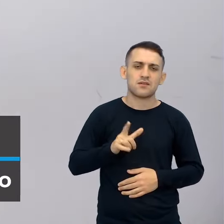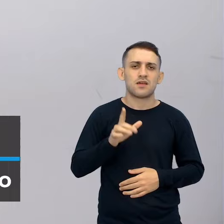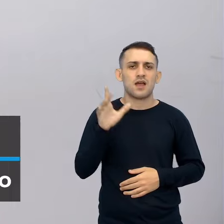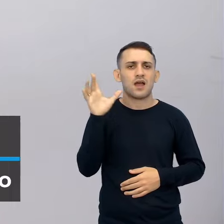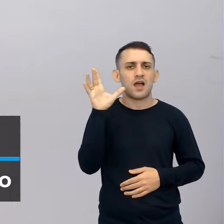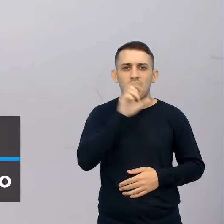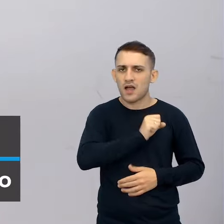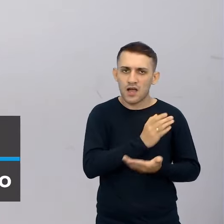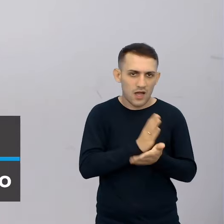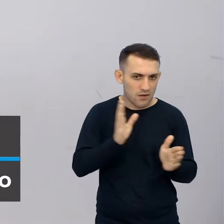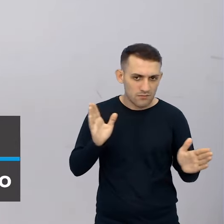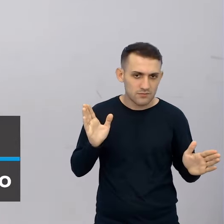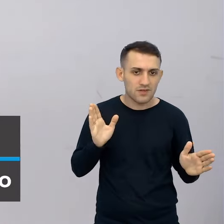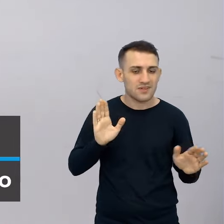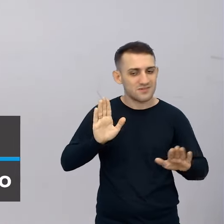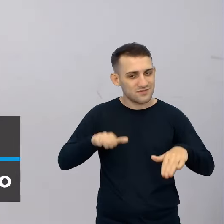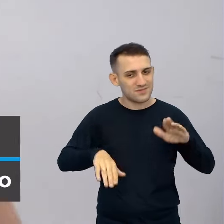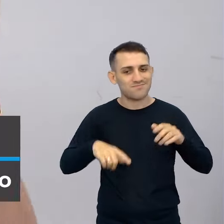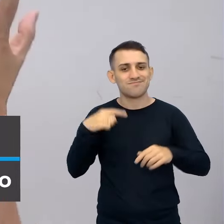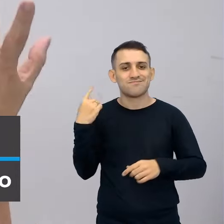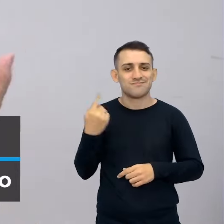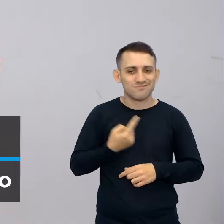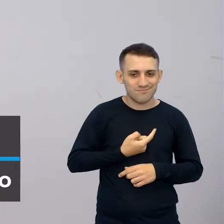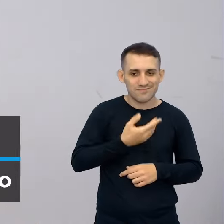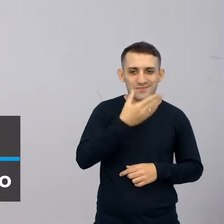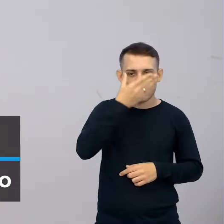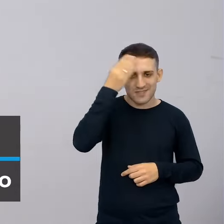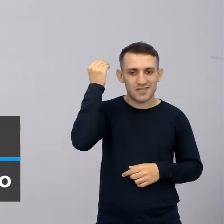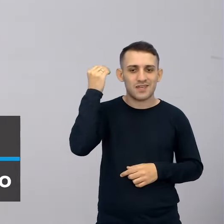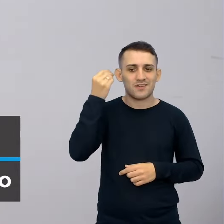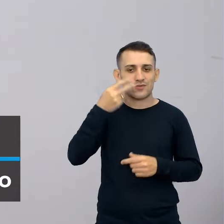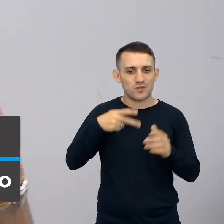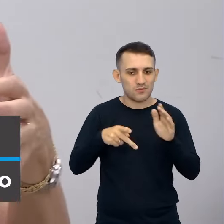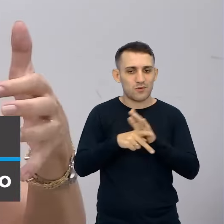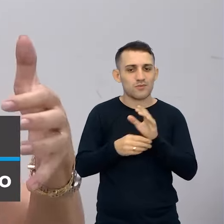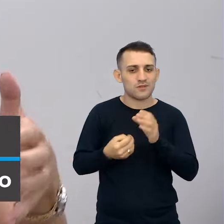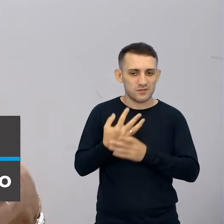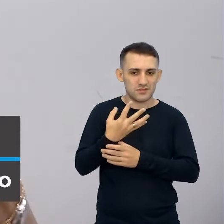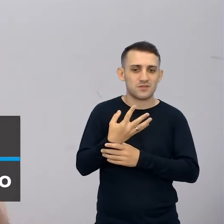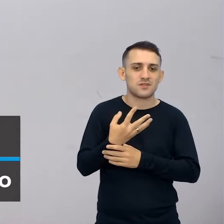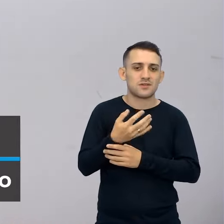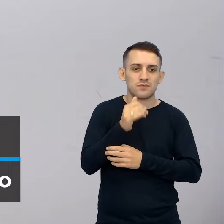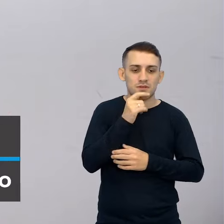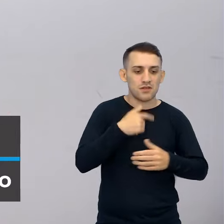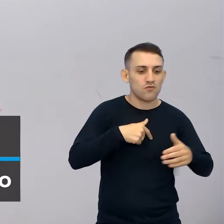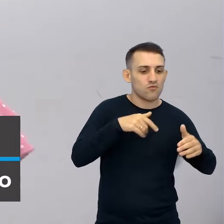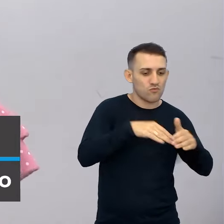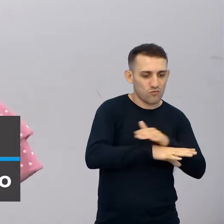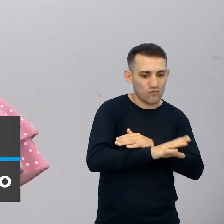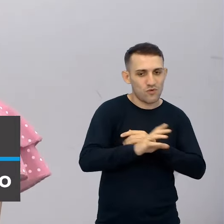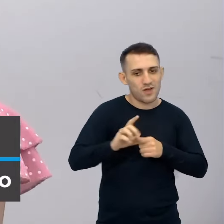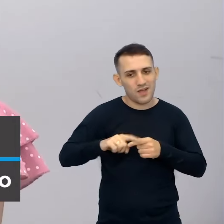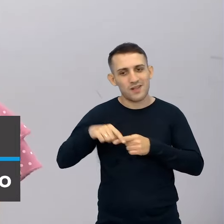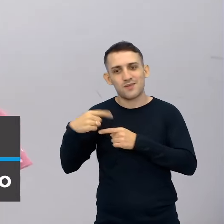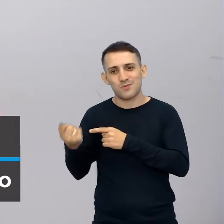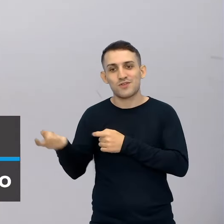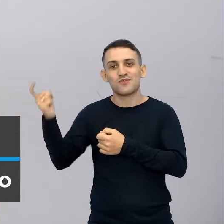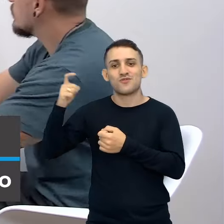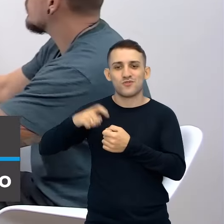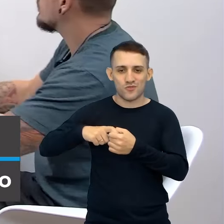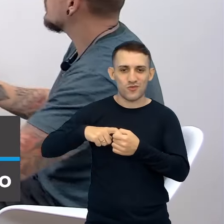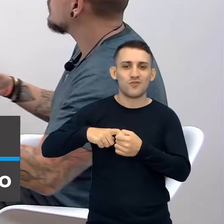logo, muitas vezes, você acaba cerceando algum tipo de criatividade. Então, na hora que eu guardo e retomo, assim como a gente faz com os